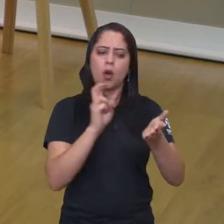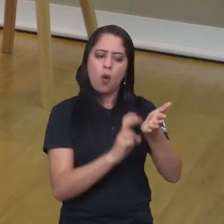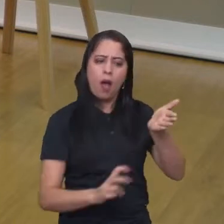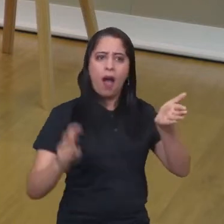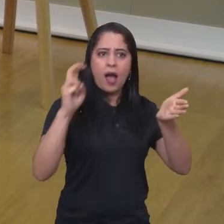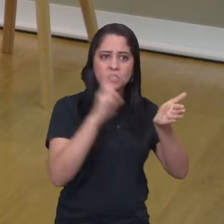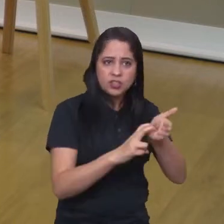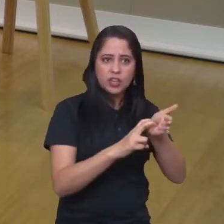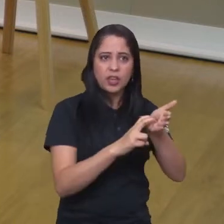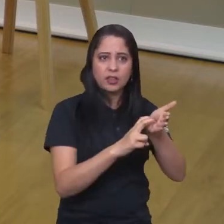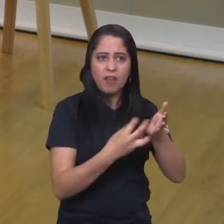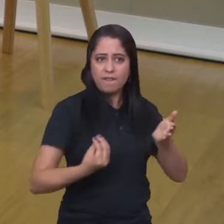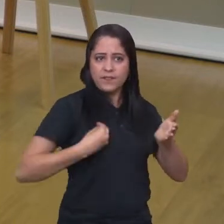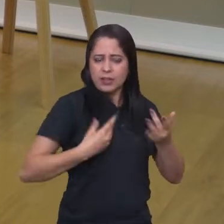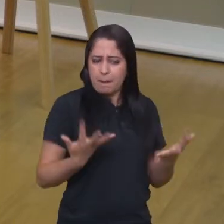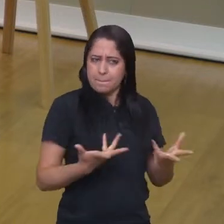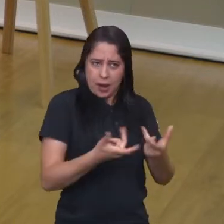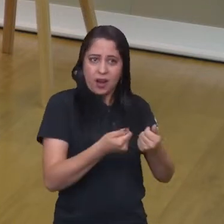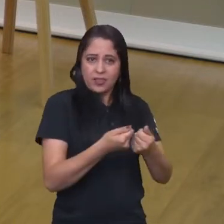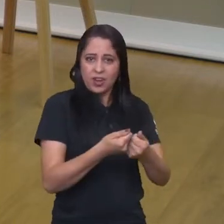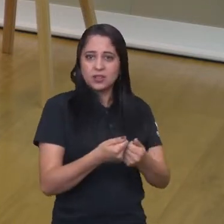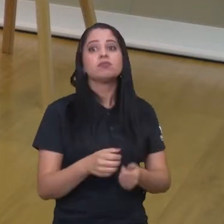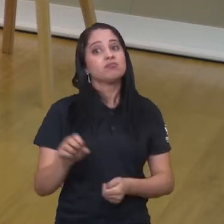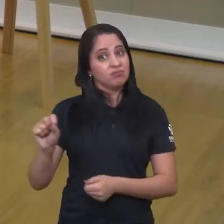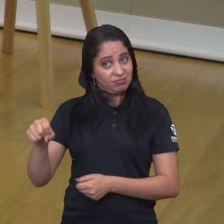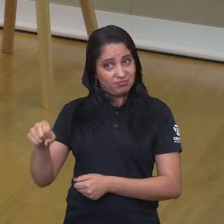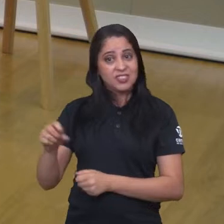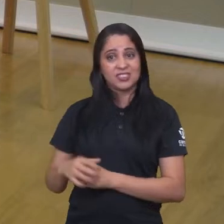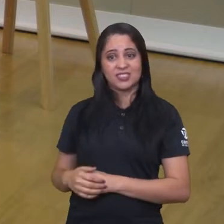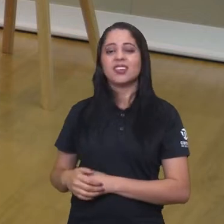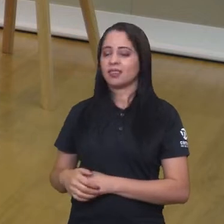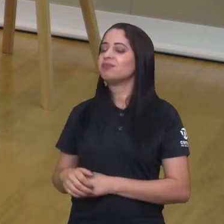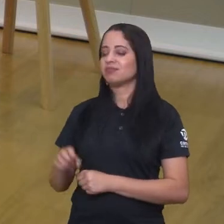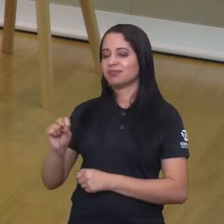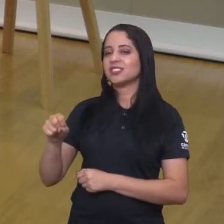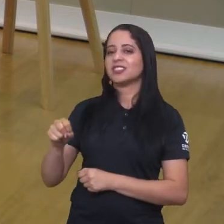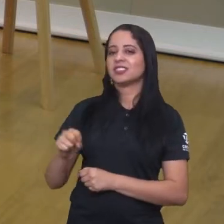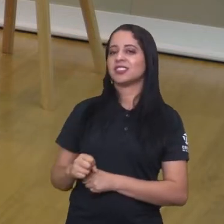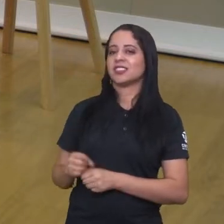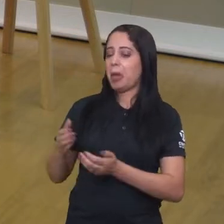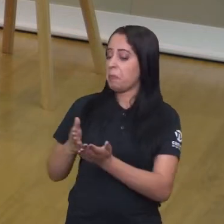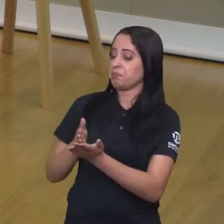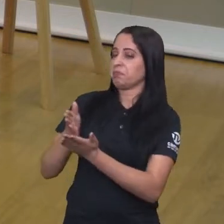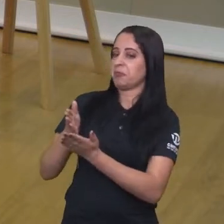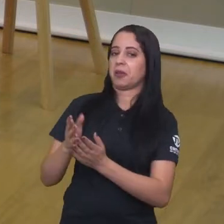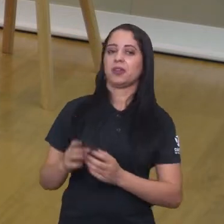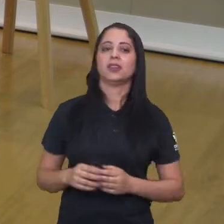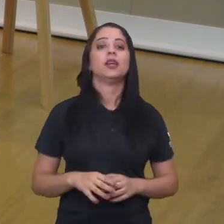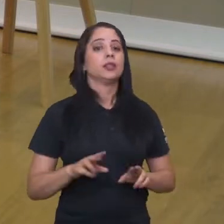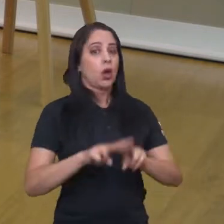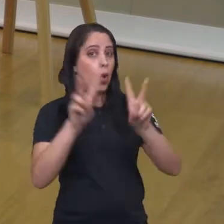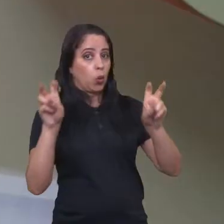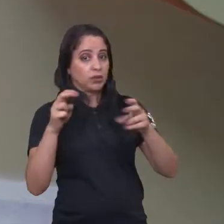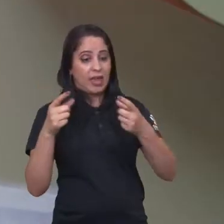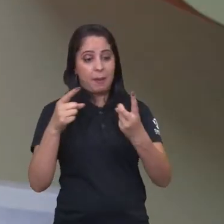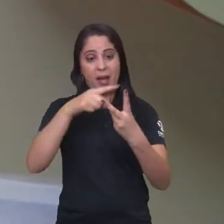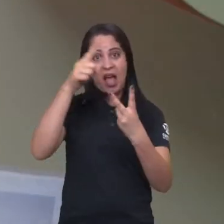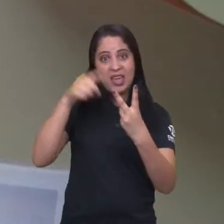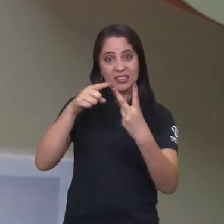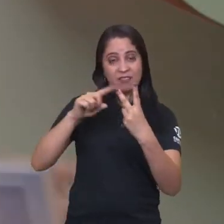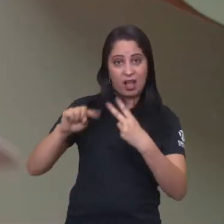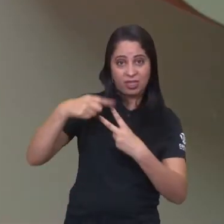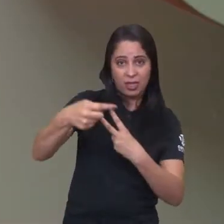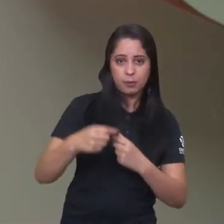agenda de uma vida extraordinária? É isso aí. Você perguntou para ter vida produtiva? Eu acho que realmente esse é um bom caminho. Então, esse é o assunto do